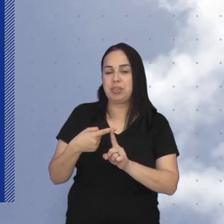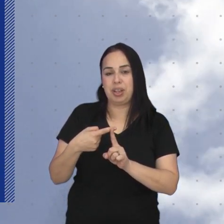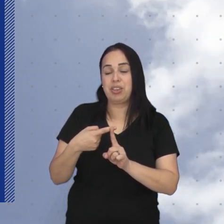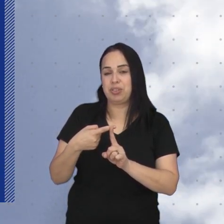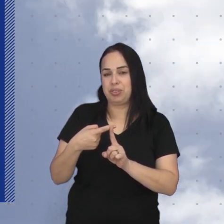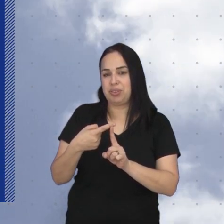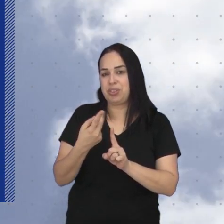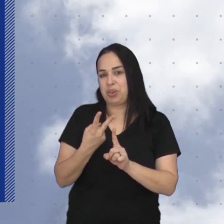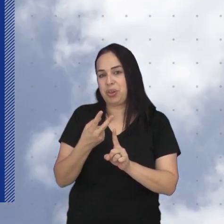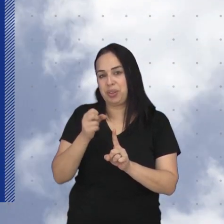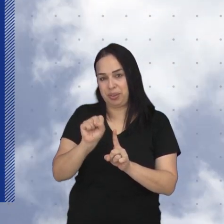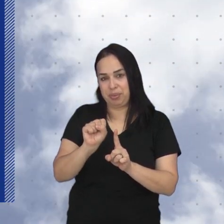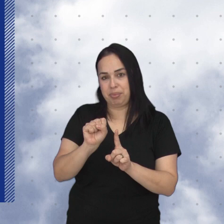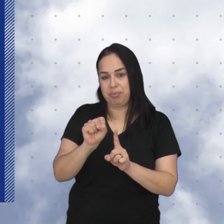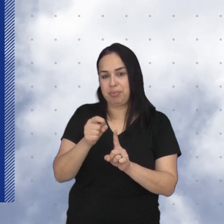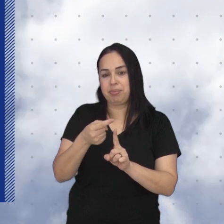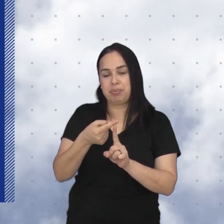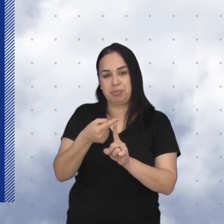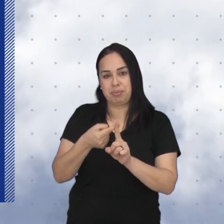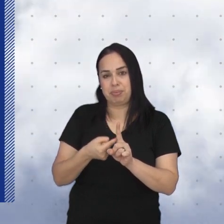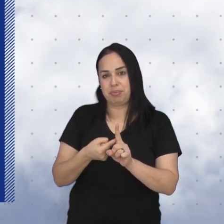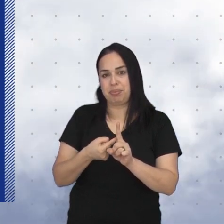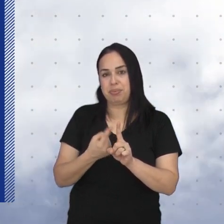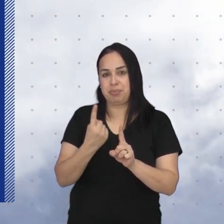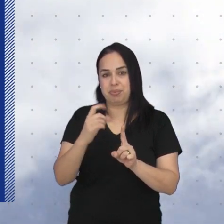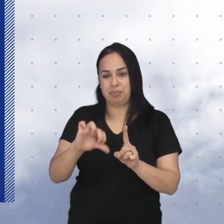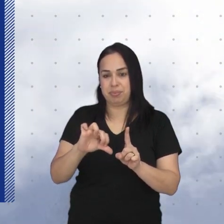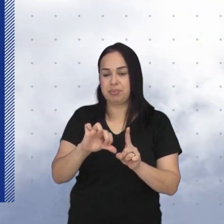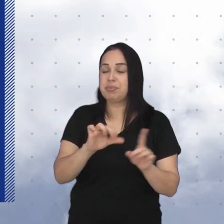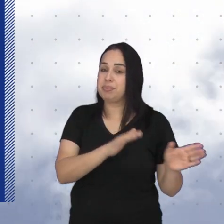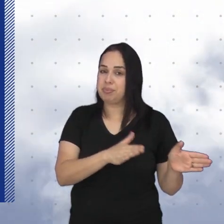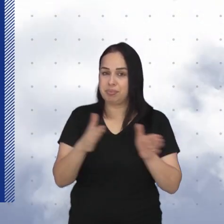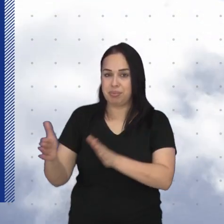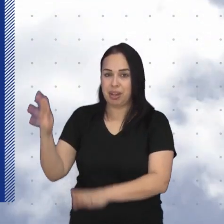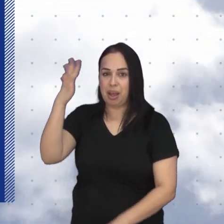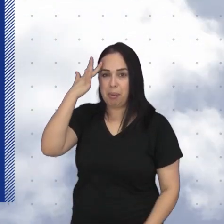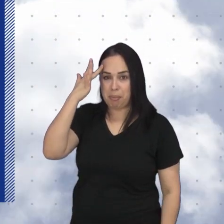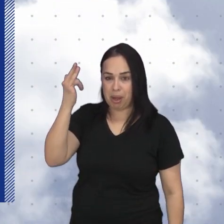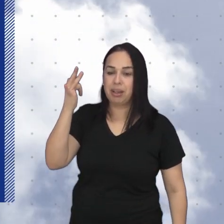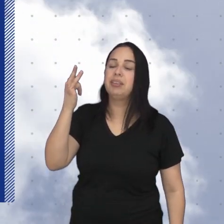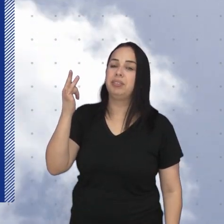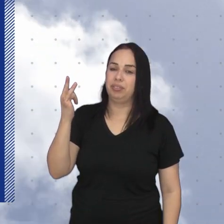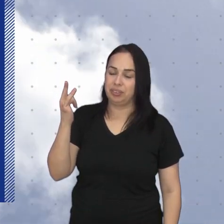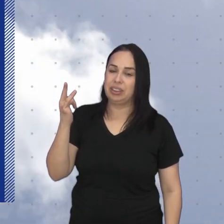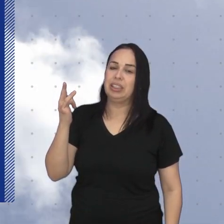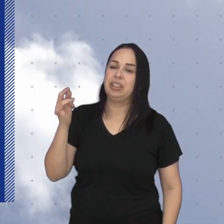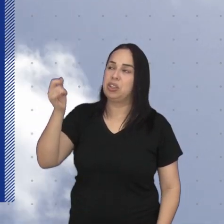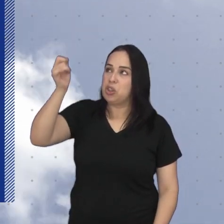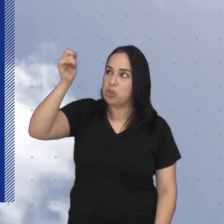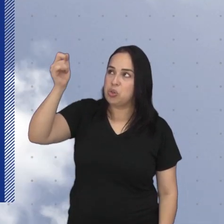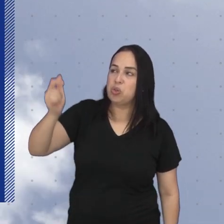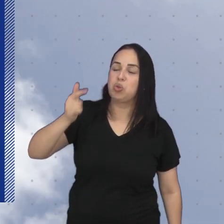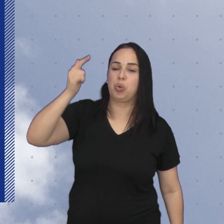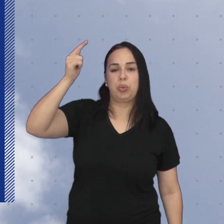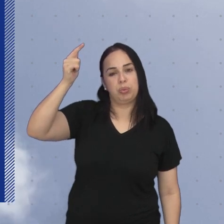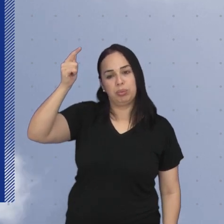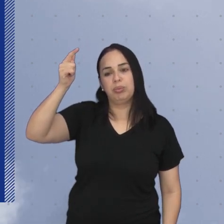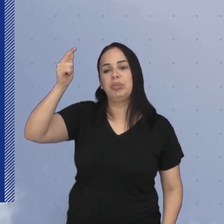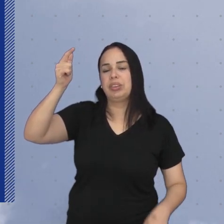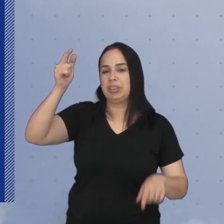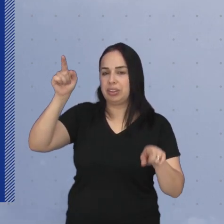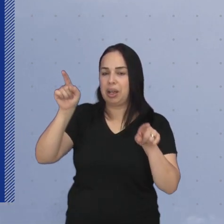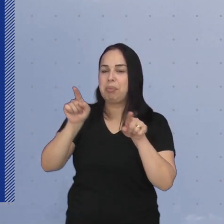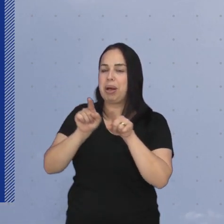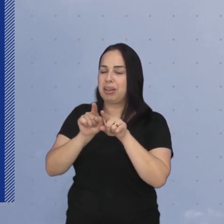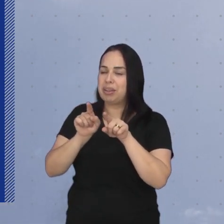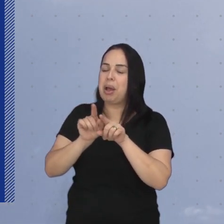máxima esperada para hoje é de 28 graus e a mínima de 19. Amanhã, terça-feira, o sol também deve aparecer em